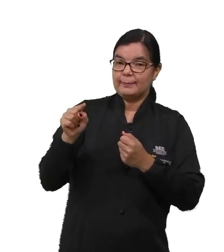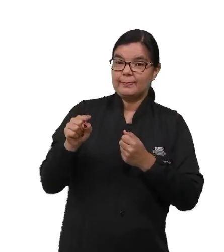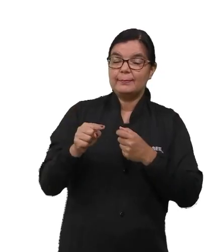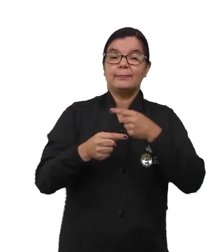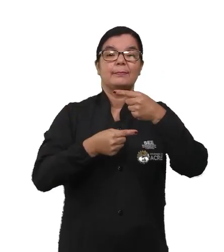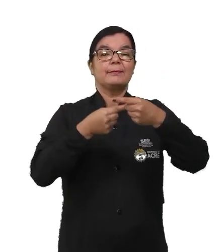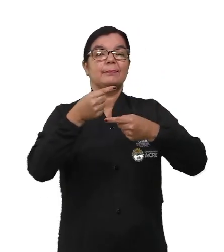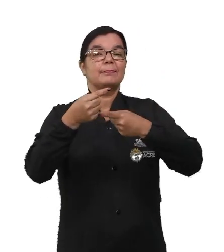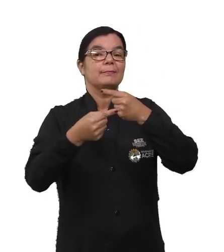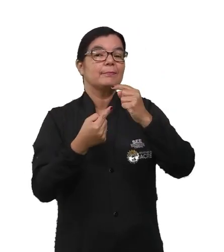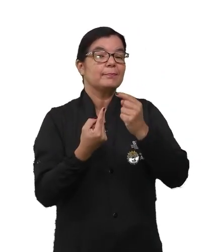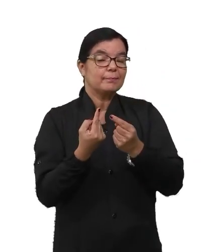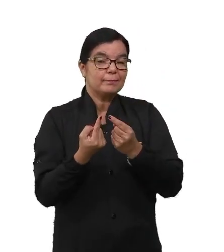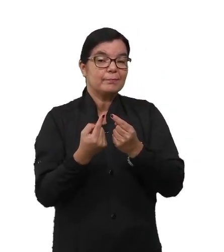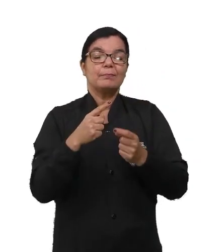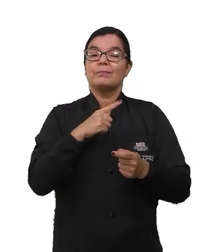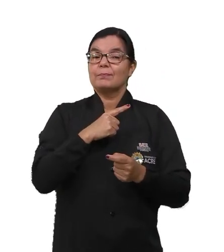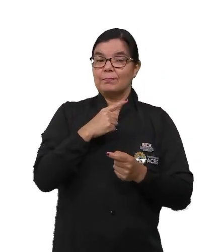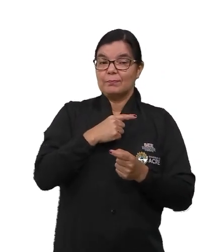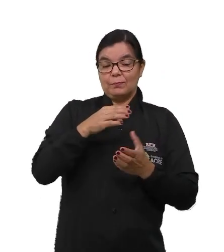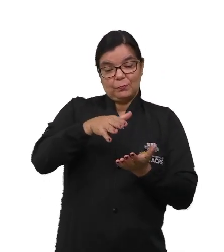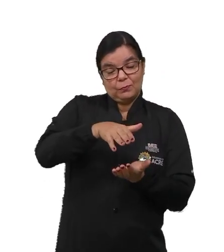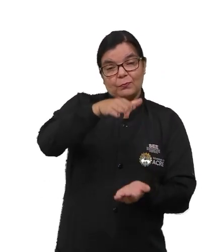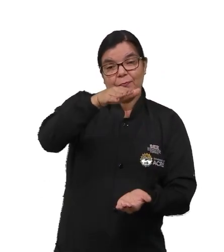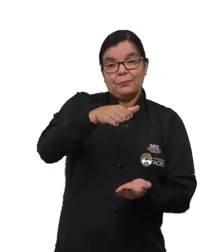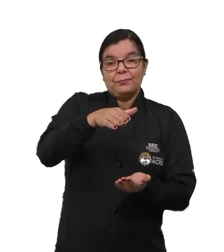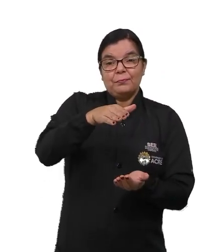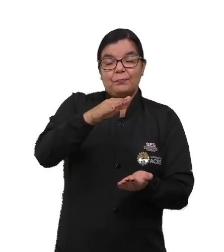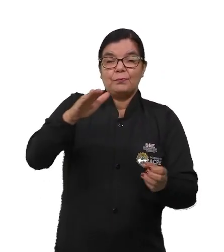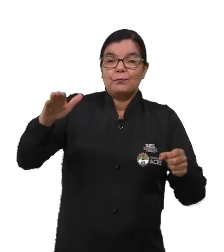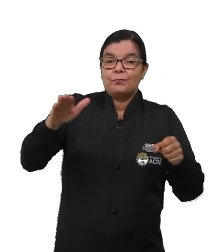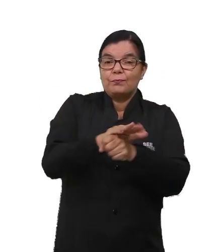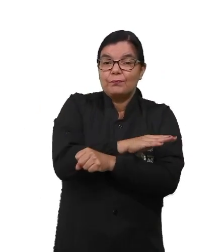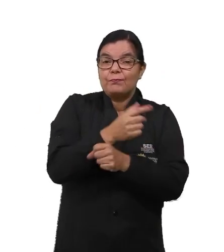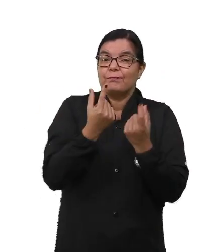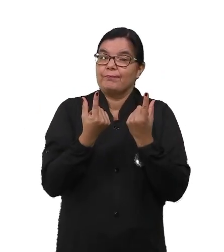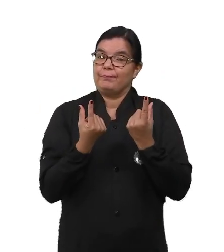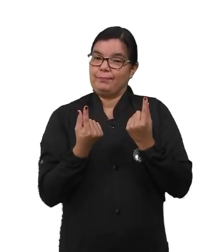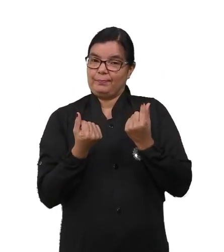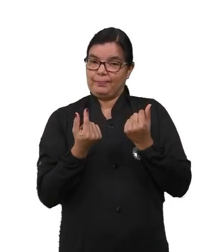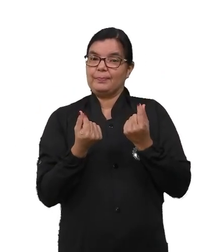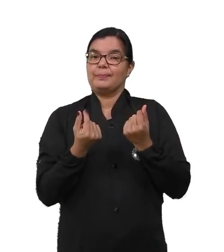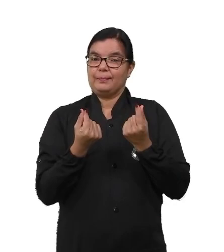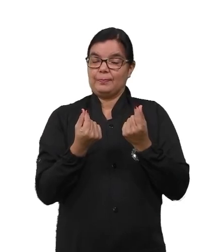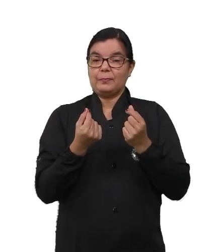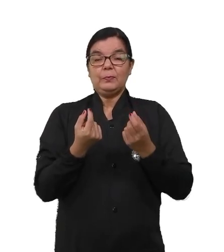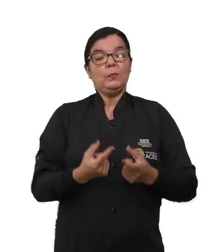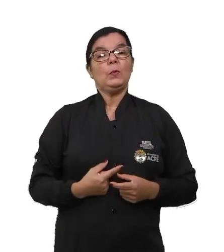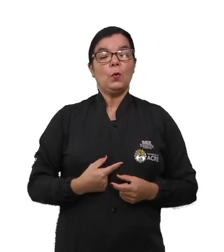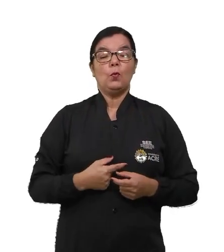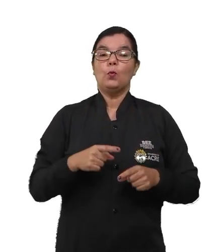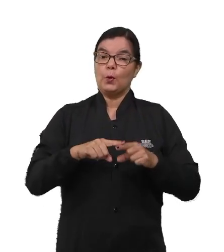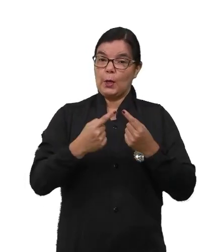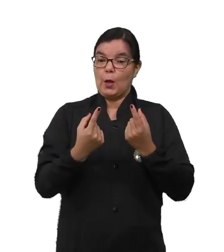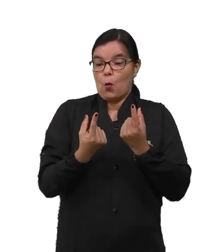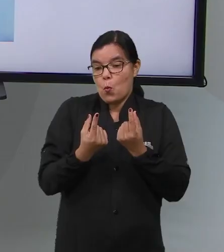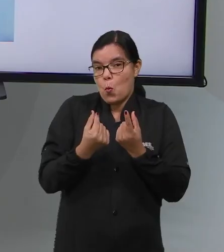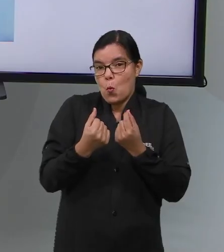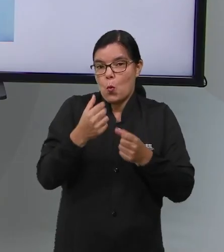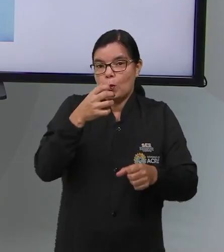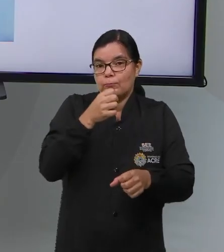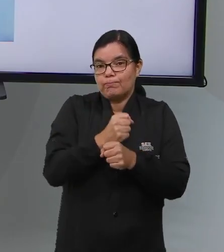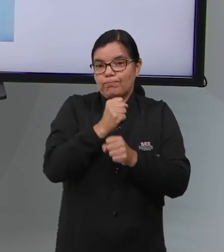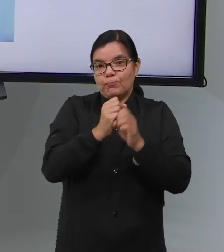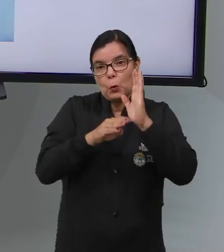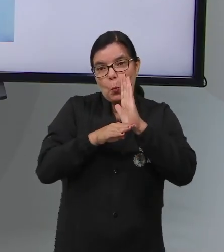vai ocorrendo, aí nós temos aqui um saquinho lotado de dinheiro, ou seja, o lucro, obviamente, ele vai